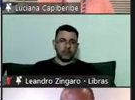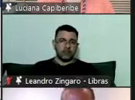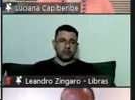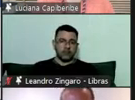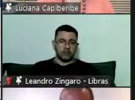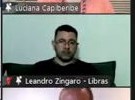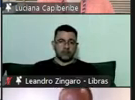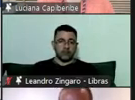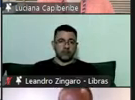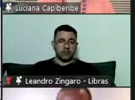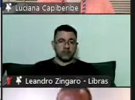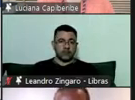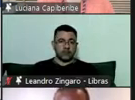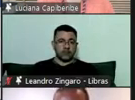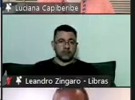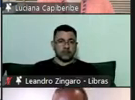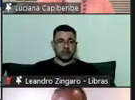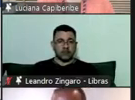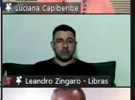ok aí no chat